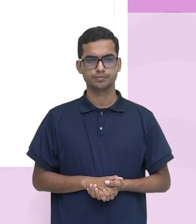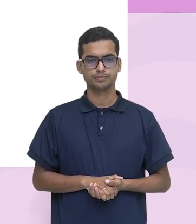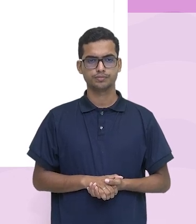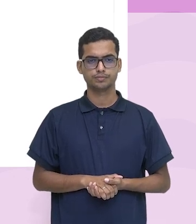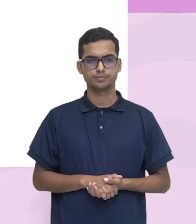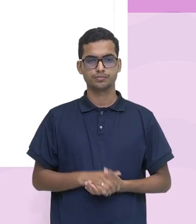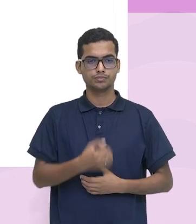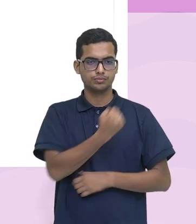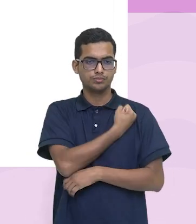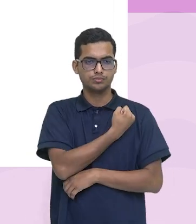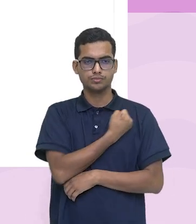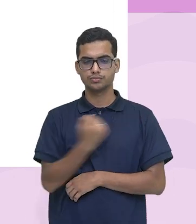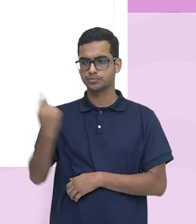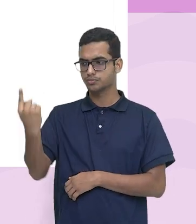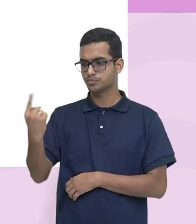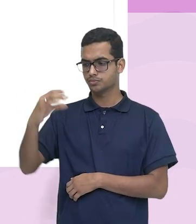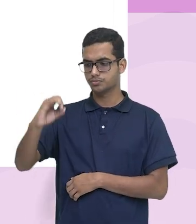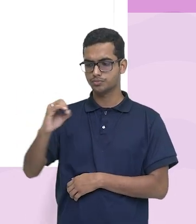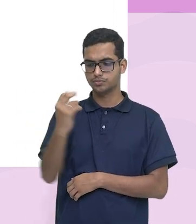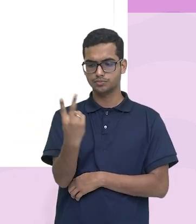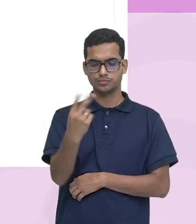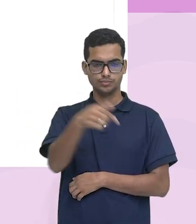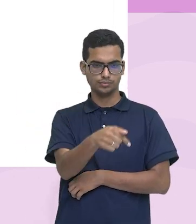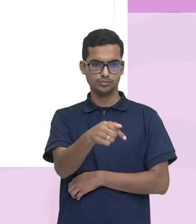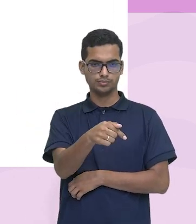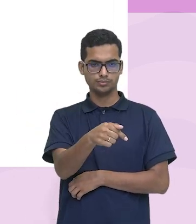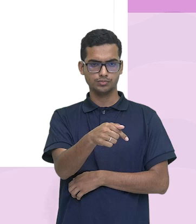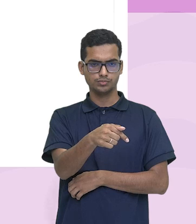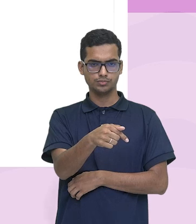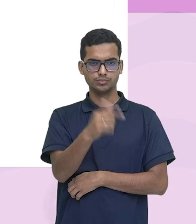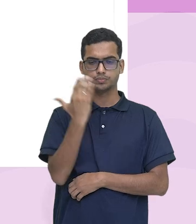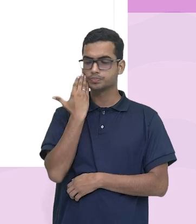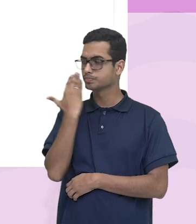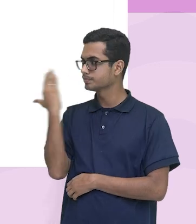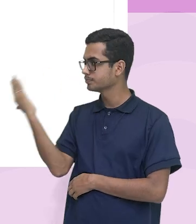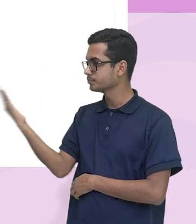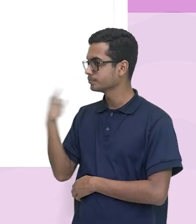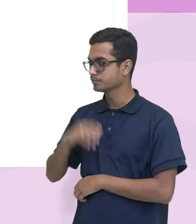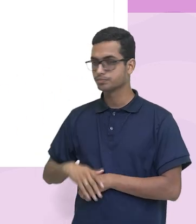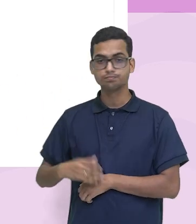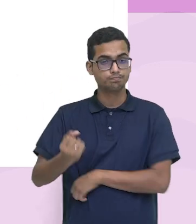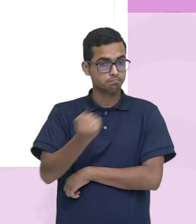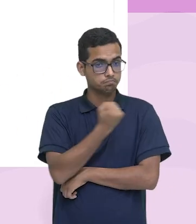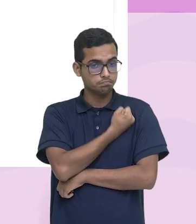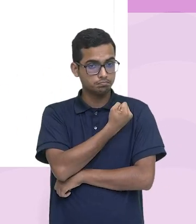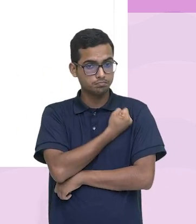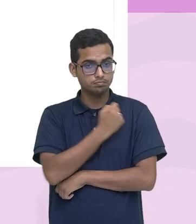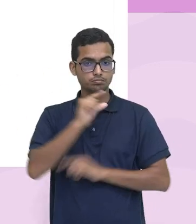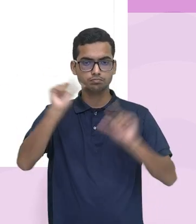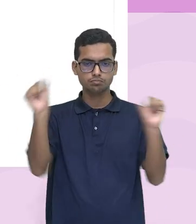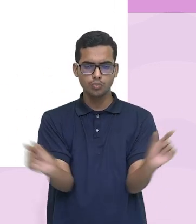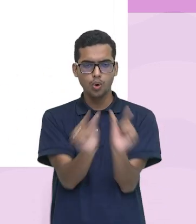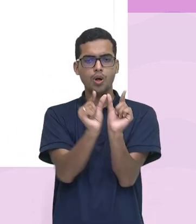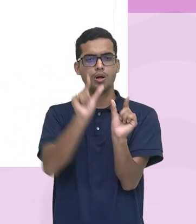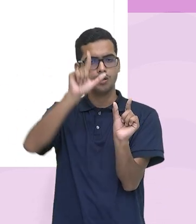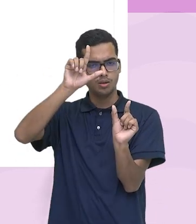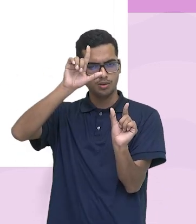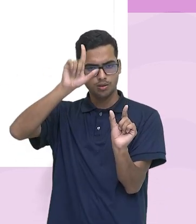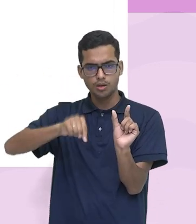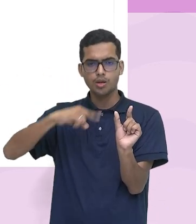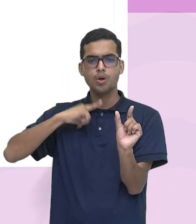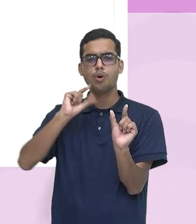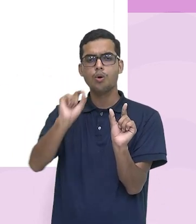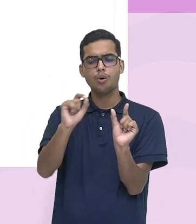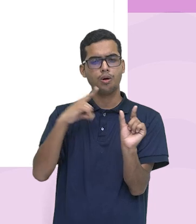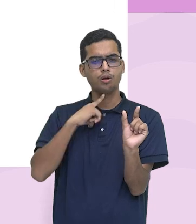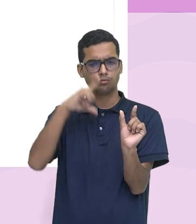Agora a gente vai ver o 1027. O 1027 é um número composto. Olha só que difícil.